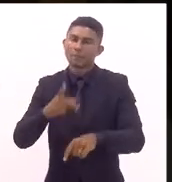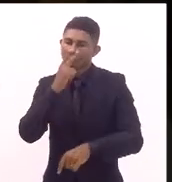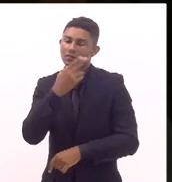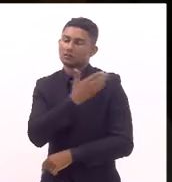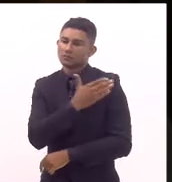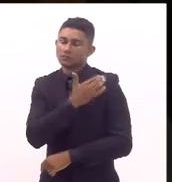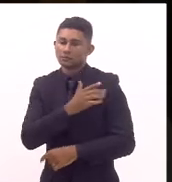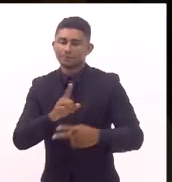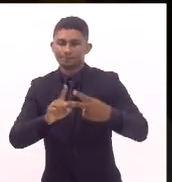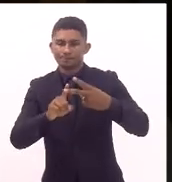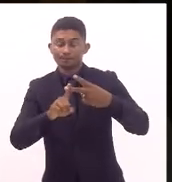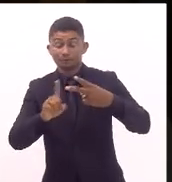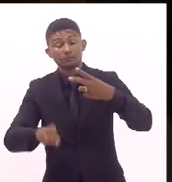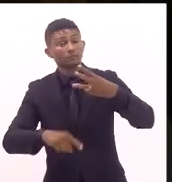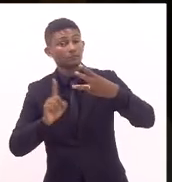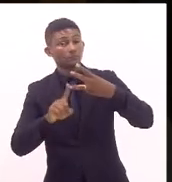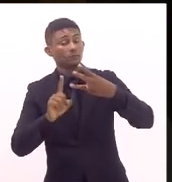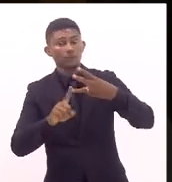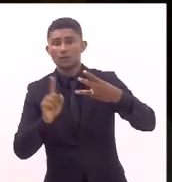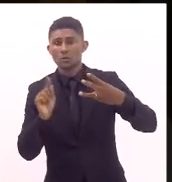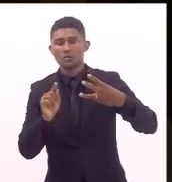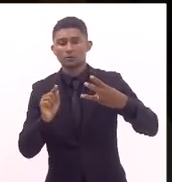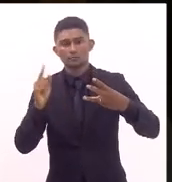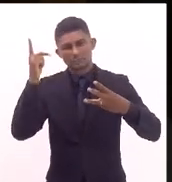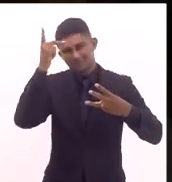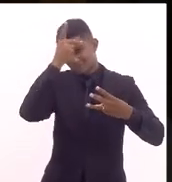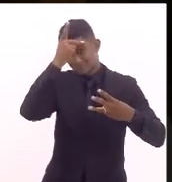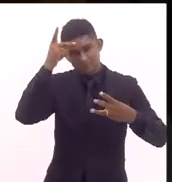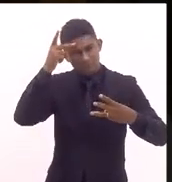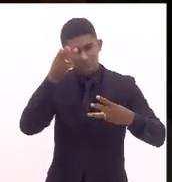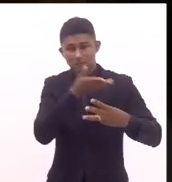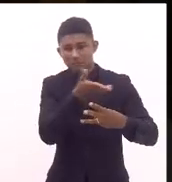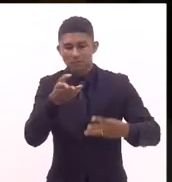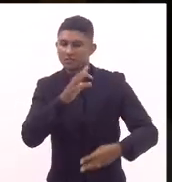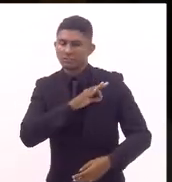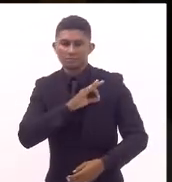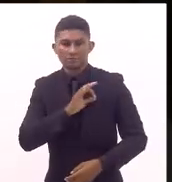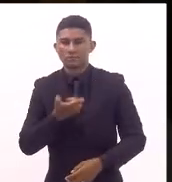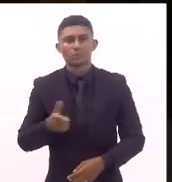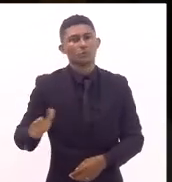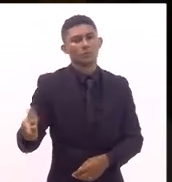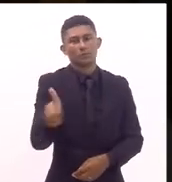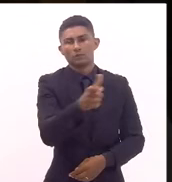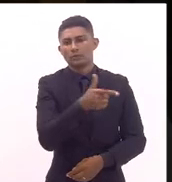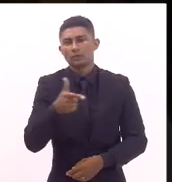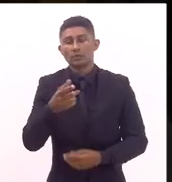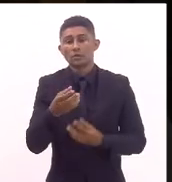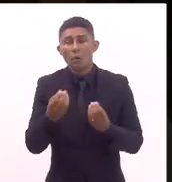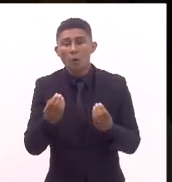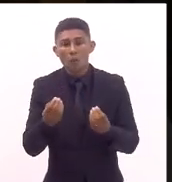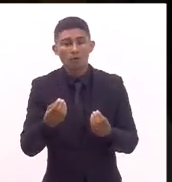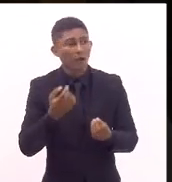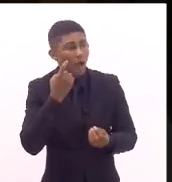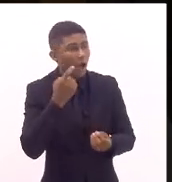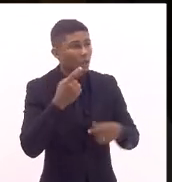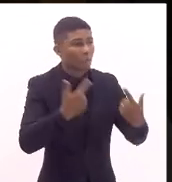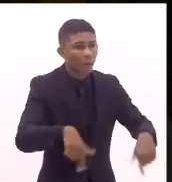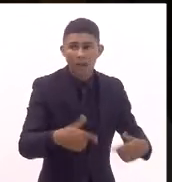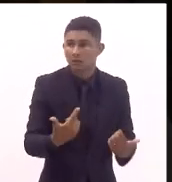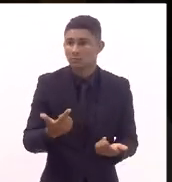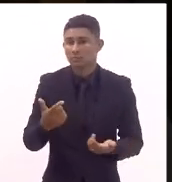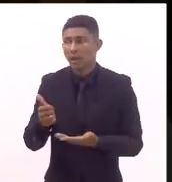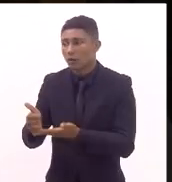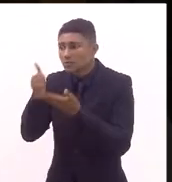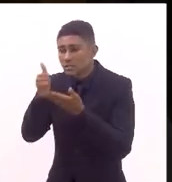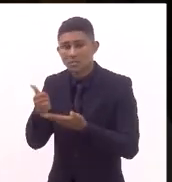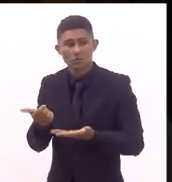finalmente uma terceira faixa das pessoas que não têm renda estável que vive de biscates que vive de bolsas e auxílios